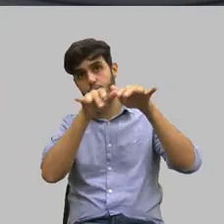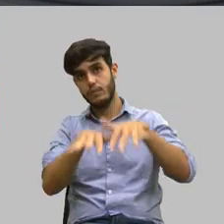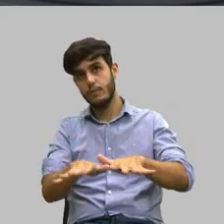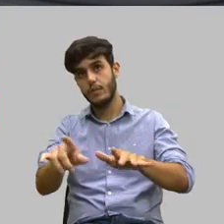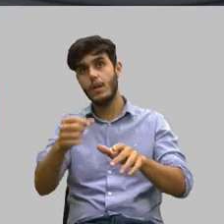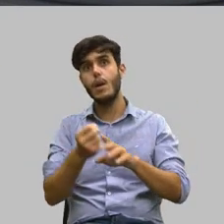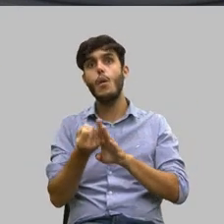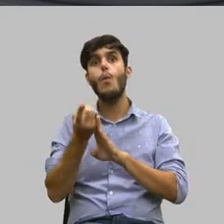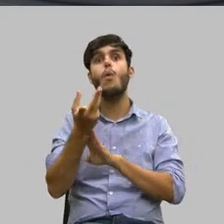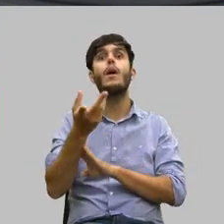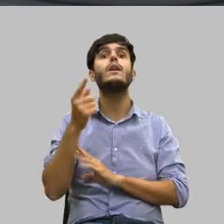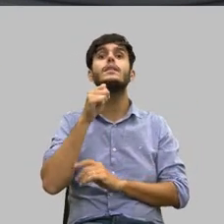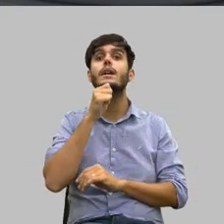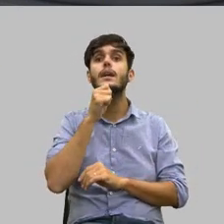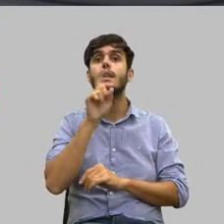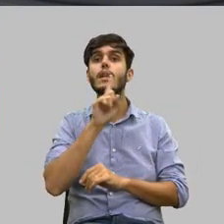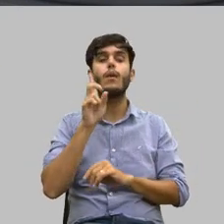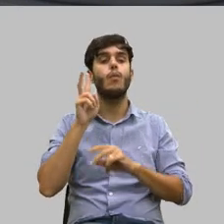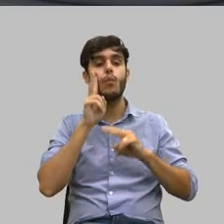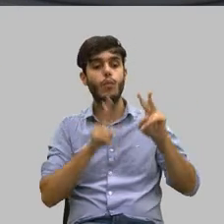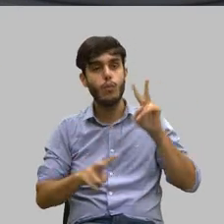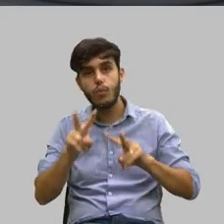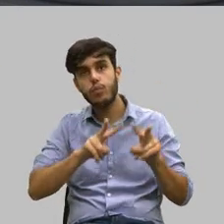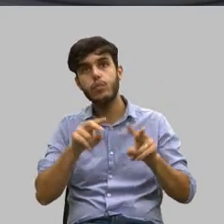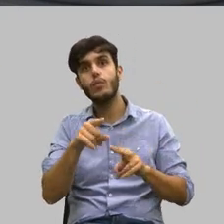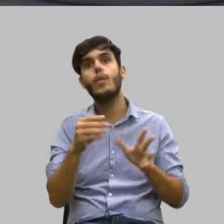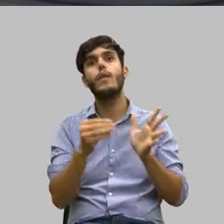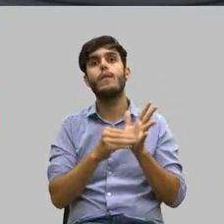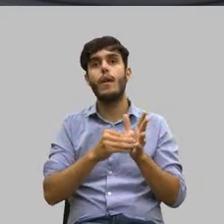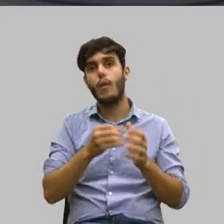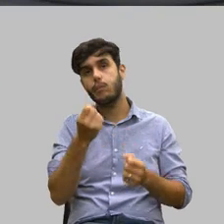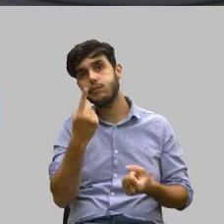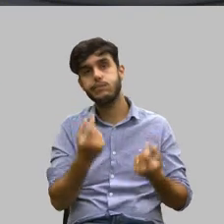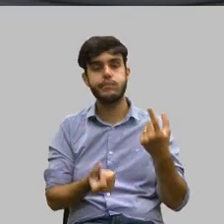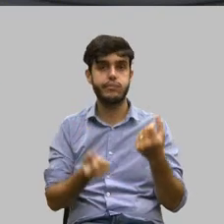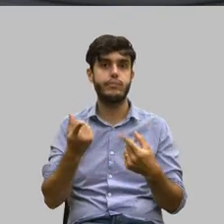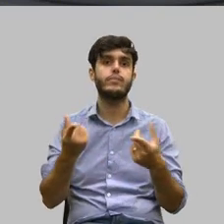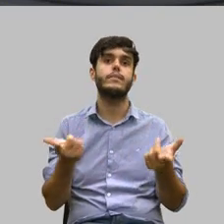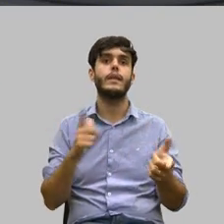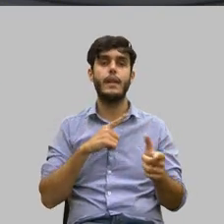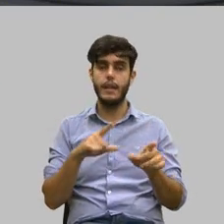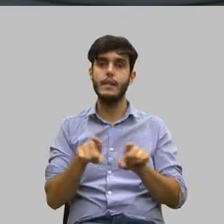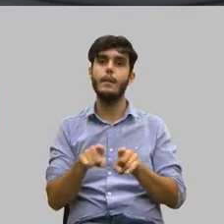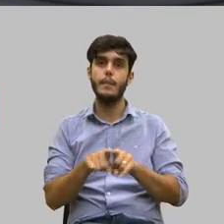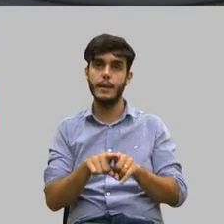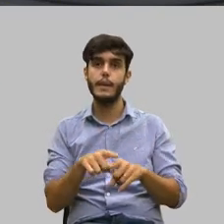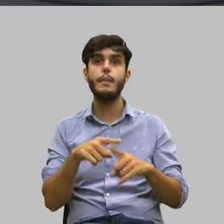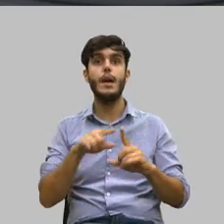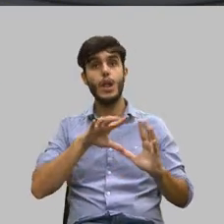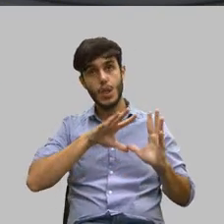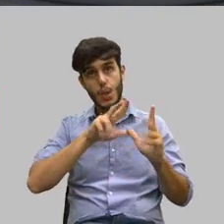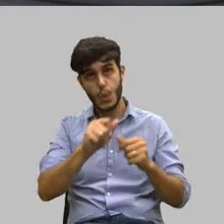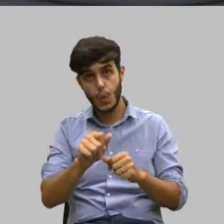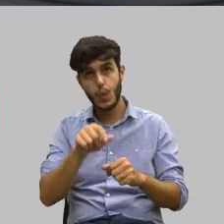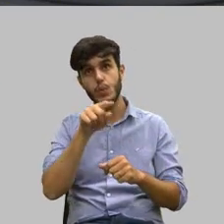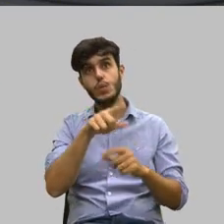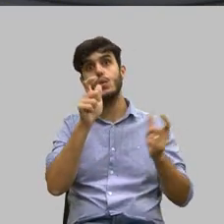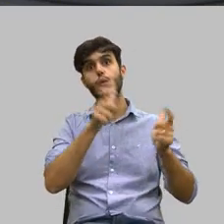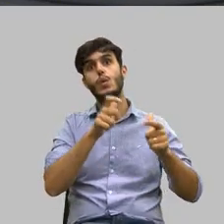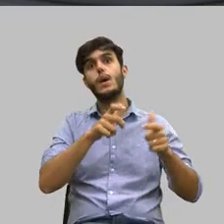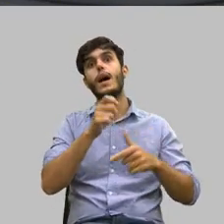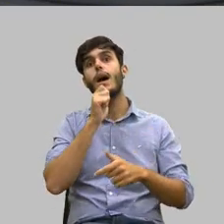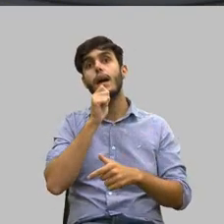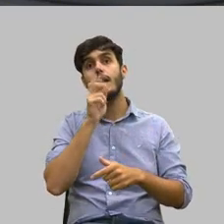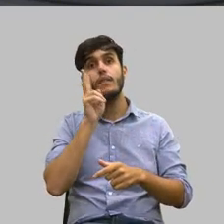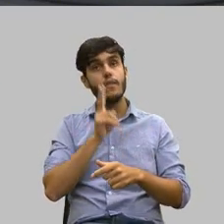foram eh descomissionado mas ainda faltam algumas para dizer bastante e e que toda barragem que ela não foi descomissionado